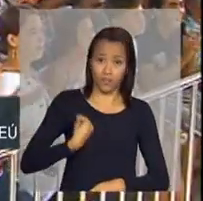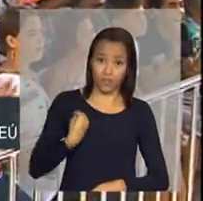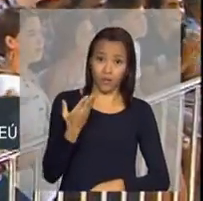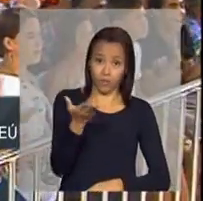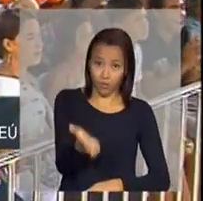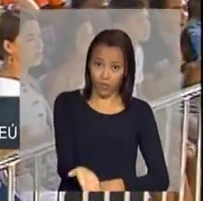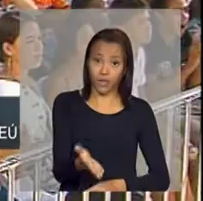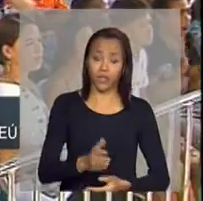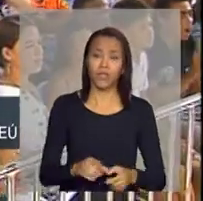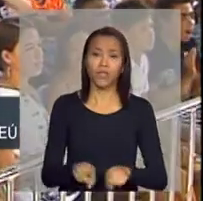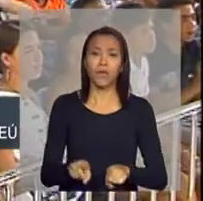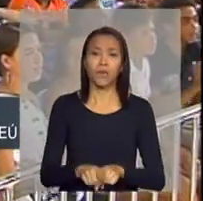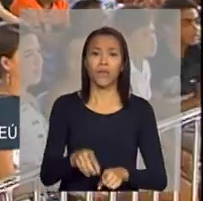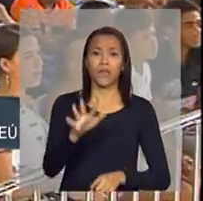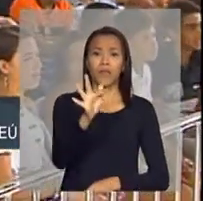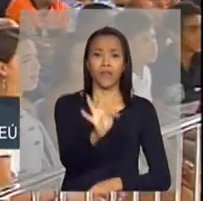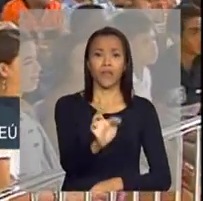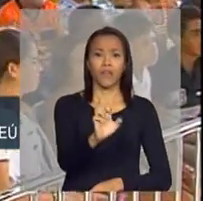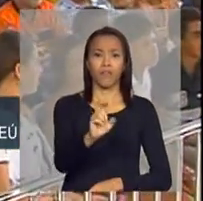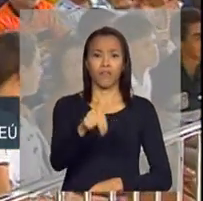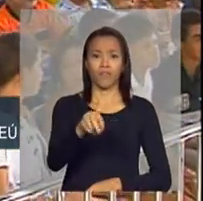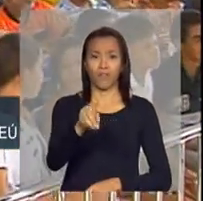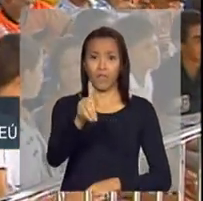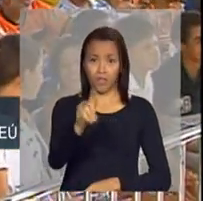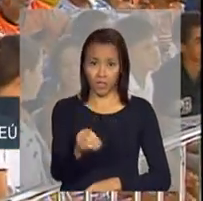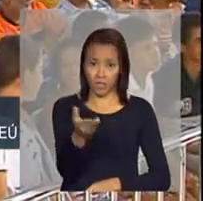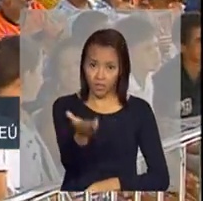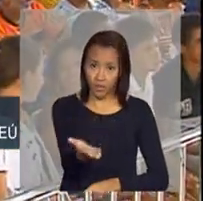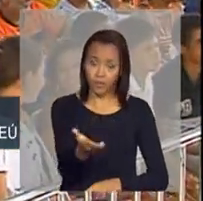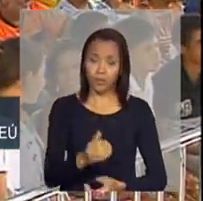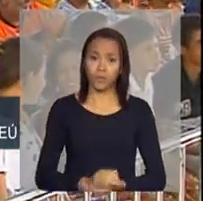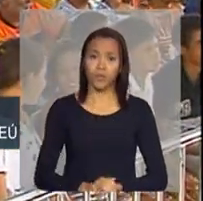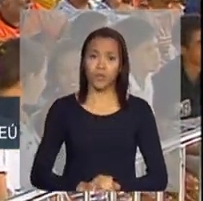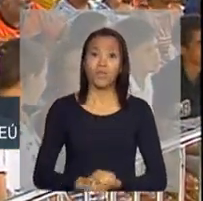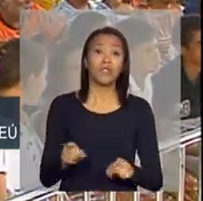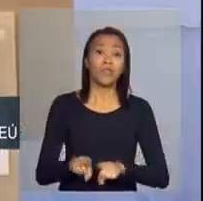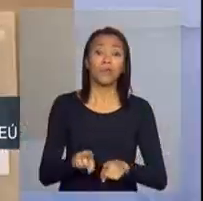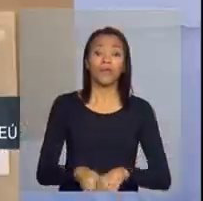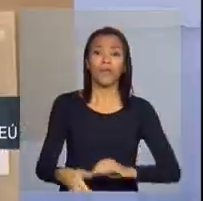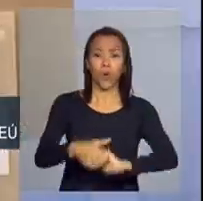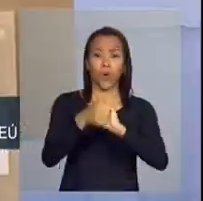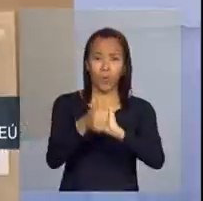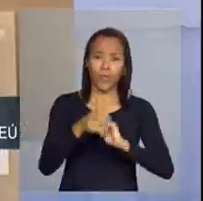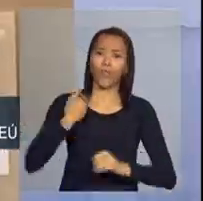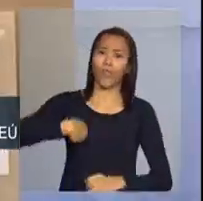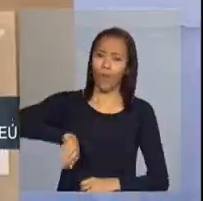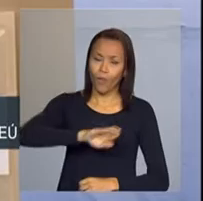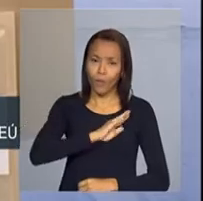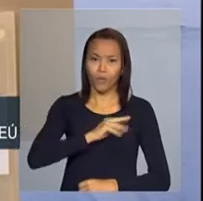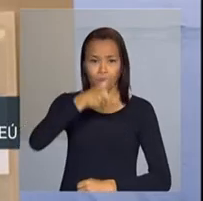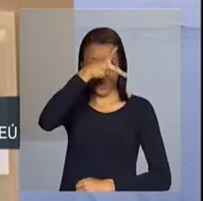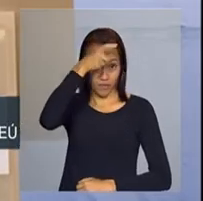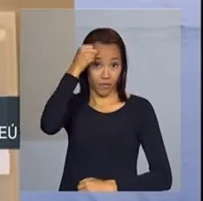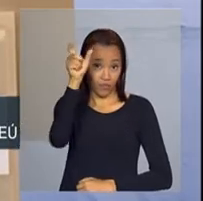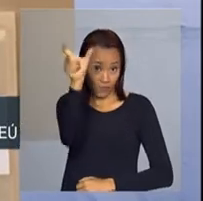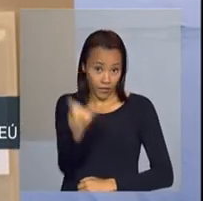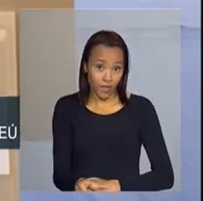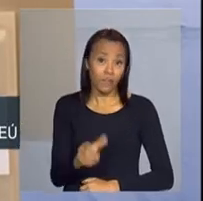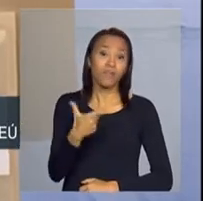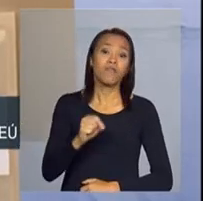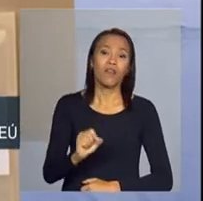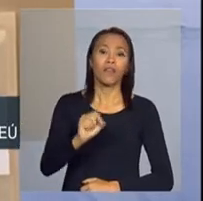Patriota, Fernando Bezerra Coelho Filho, cumprimentar nosso prefeito